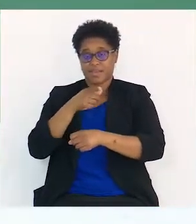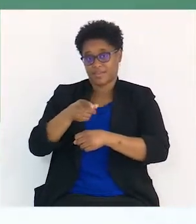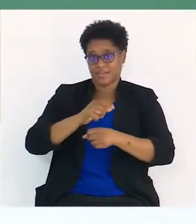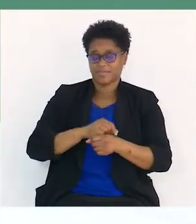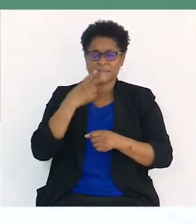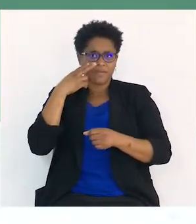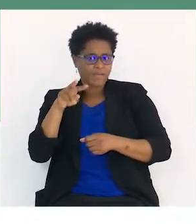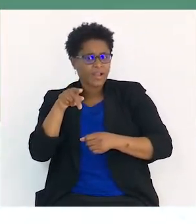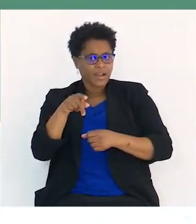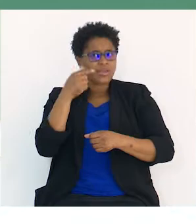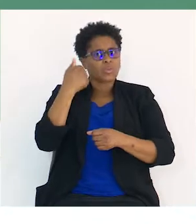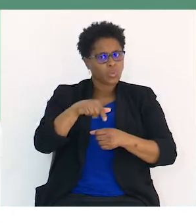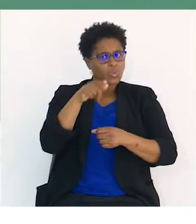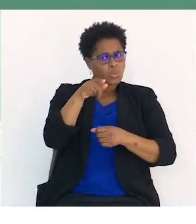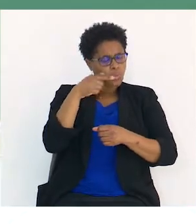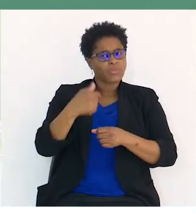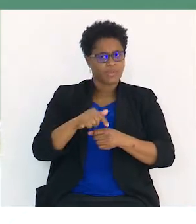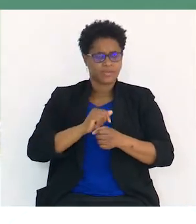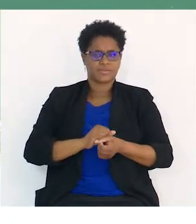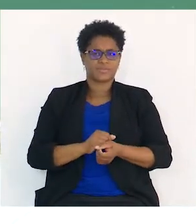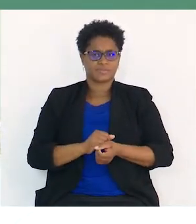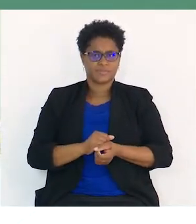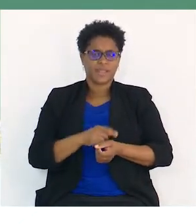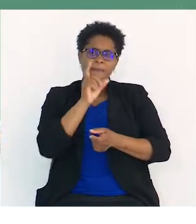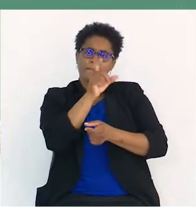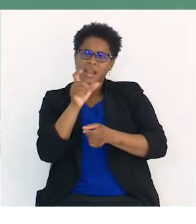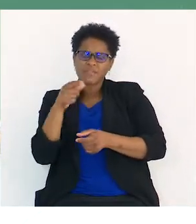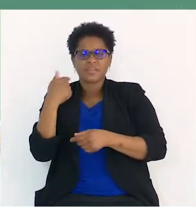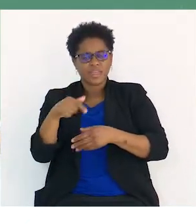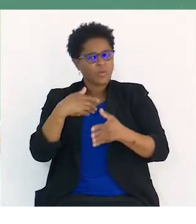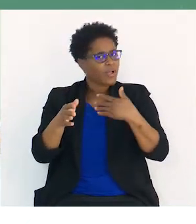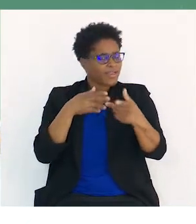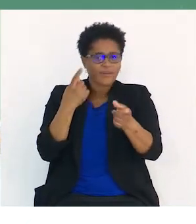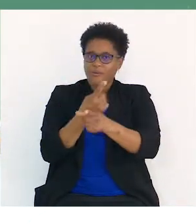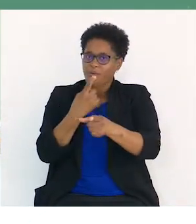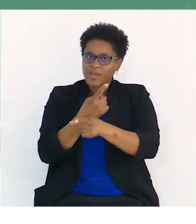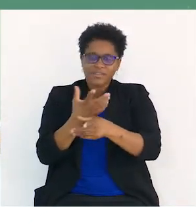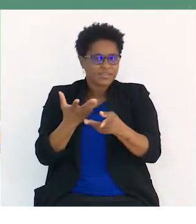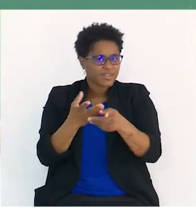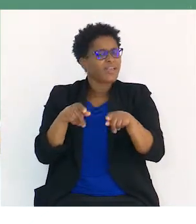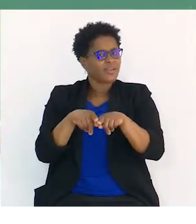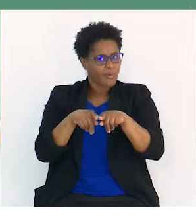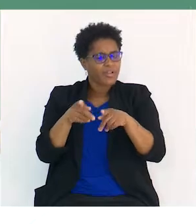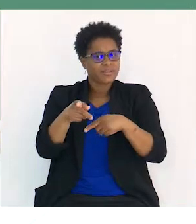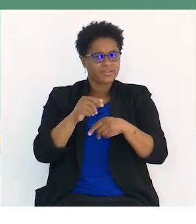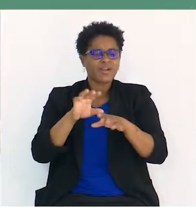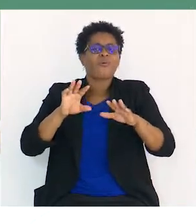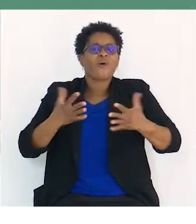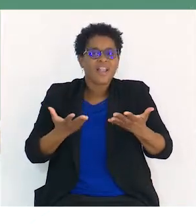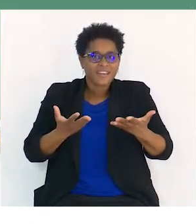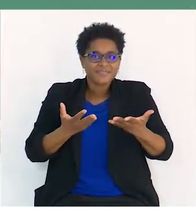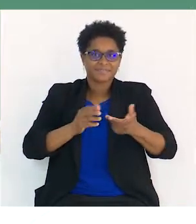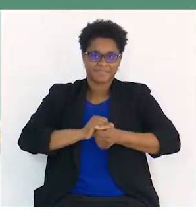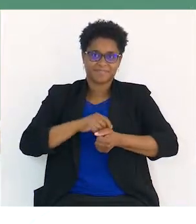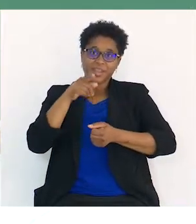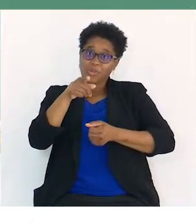repara que tu tens palavras que têm qualquer coisa comum. Qual? Então, tu